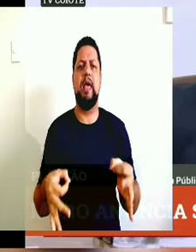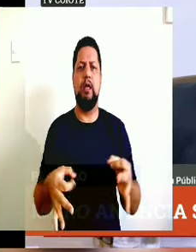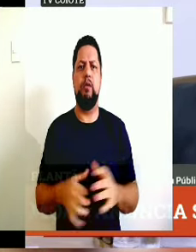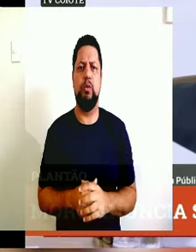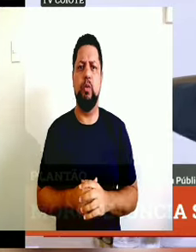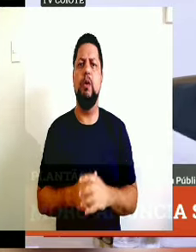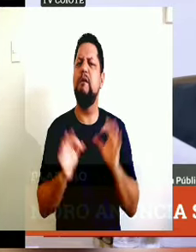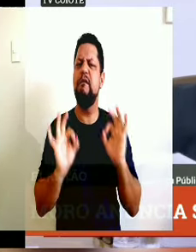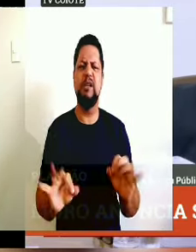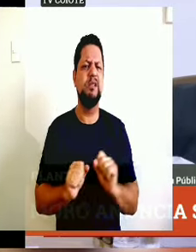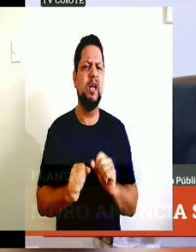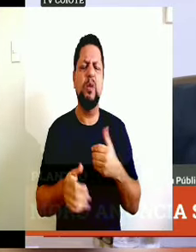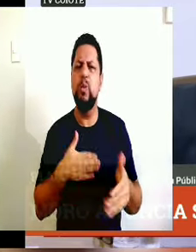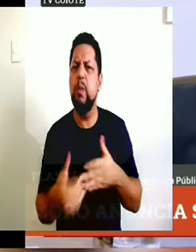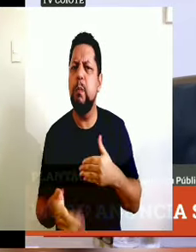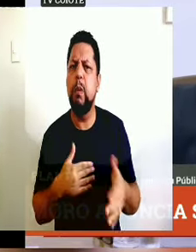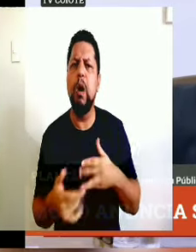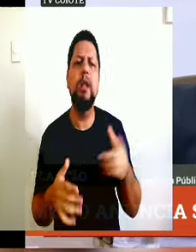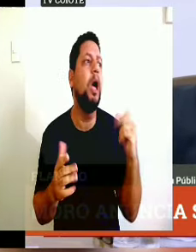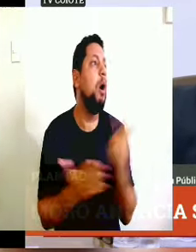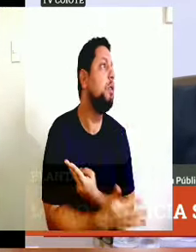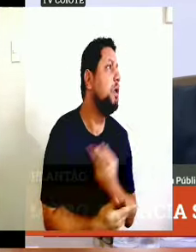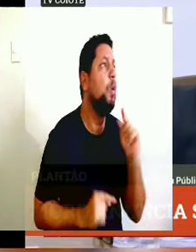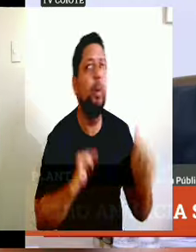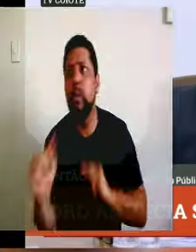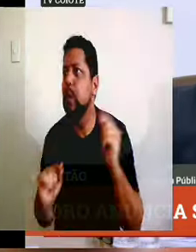coisa certa, não importa as circunstâncias,